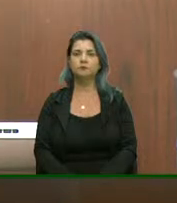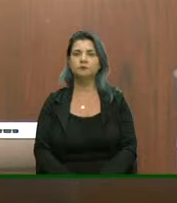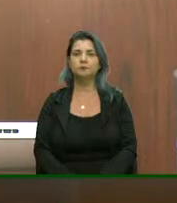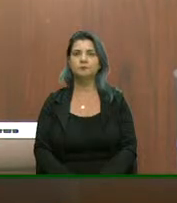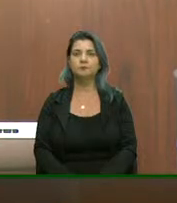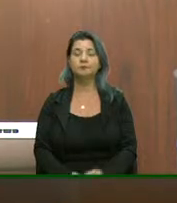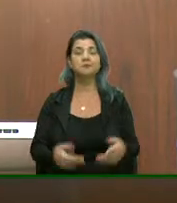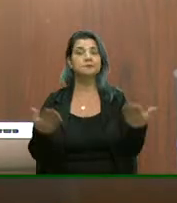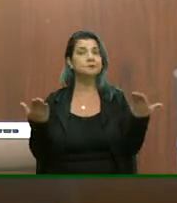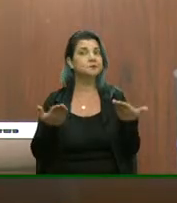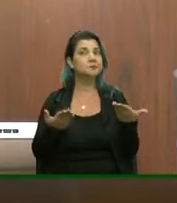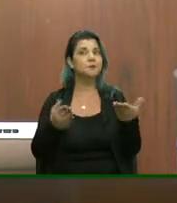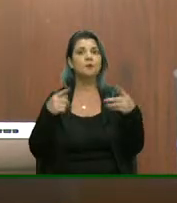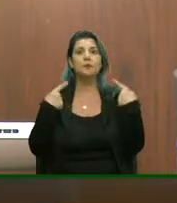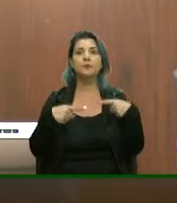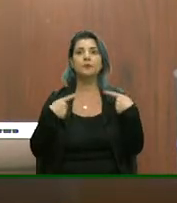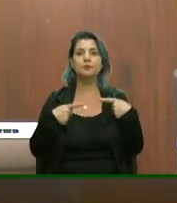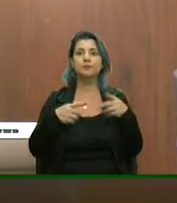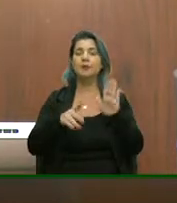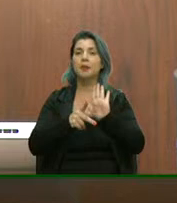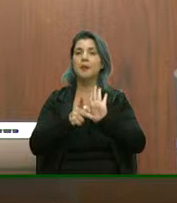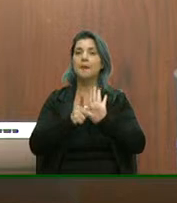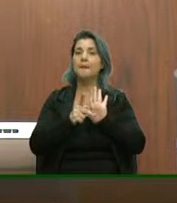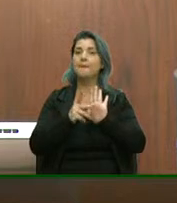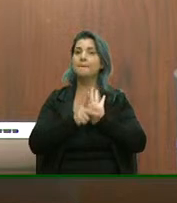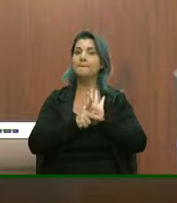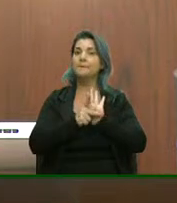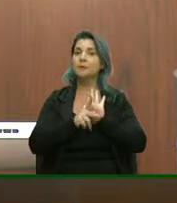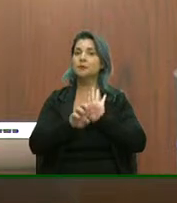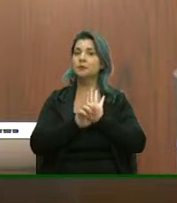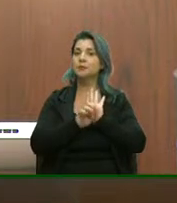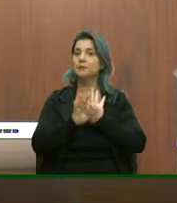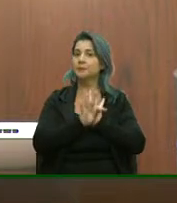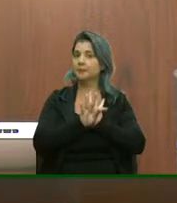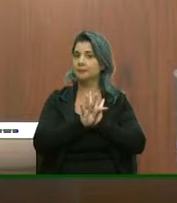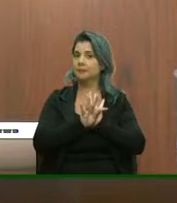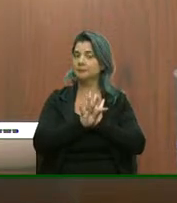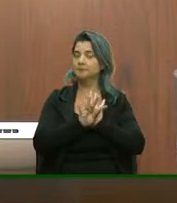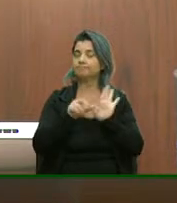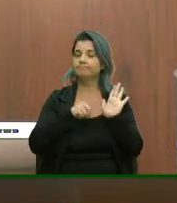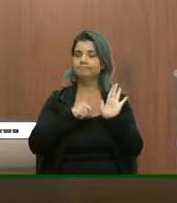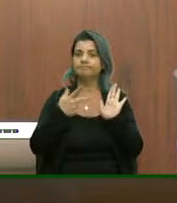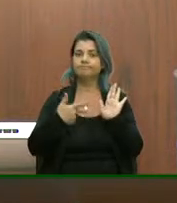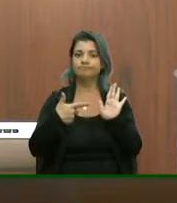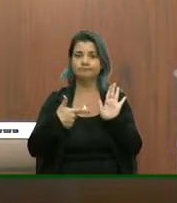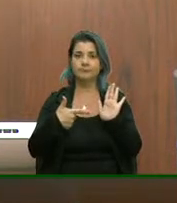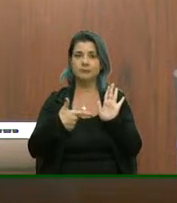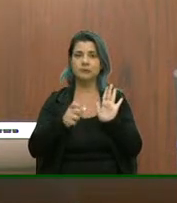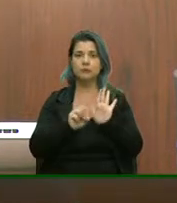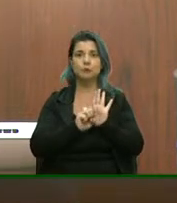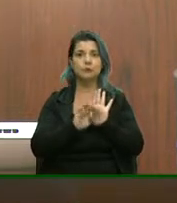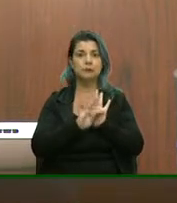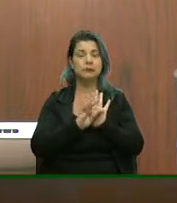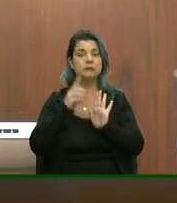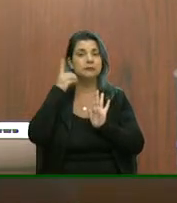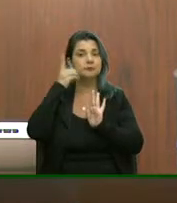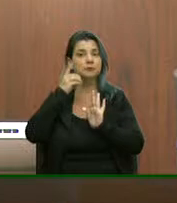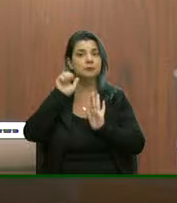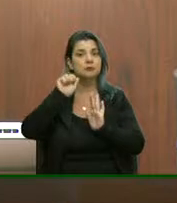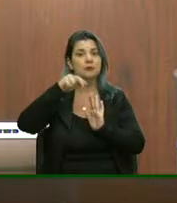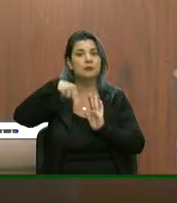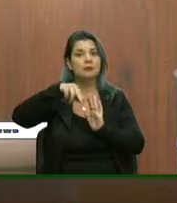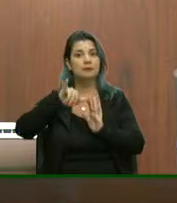Então, em discussão, o projeto e a emenda. Ah, tem uma segunda emenda protocolar? Da deputada Anne.